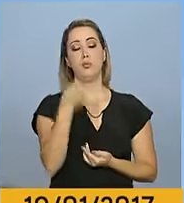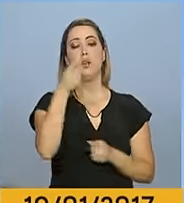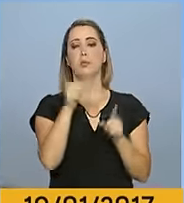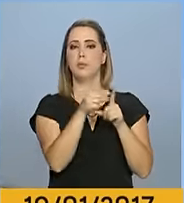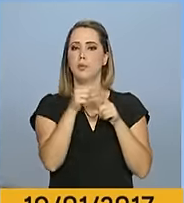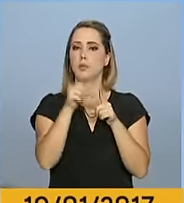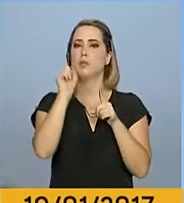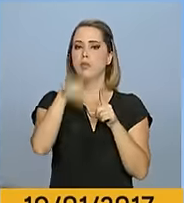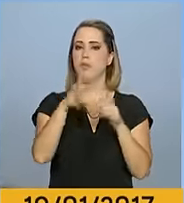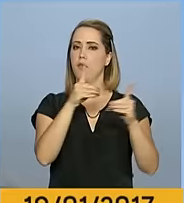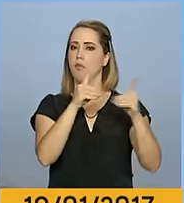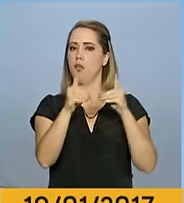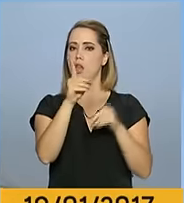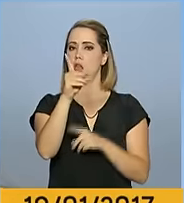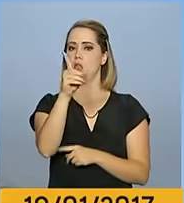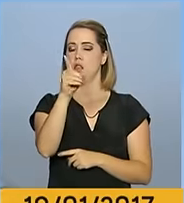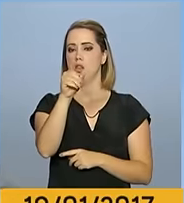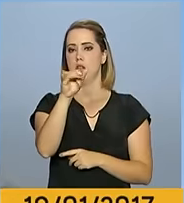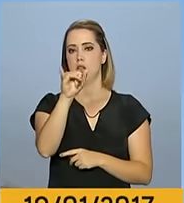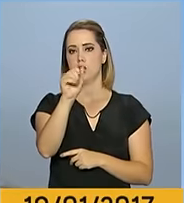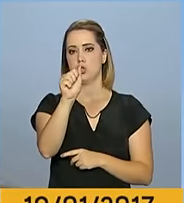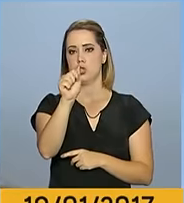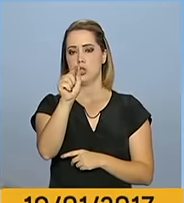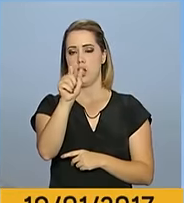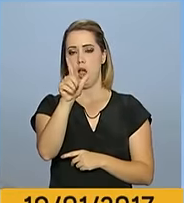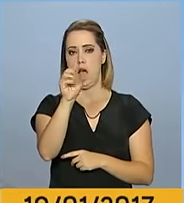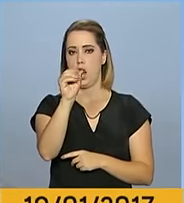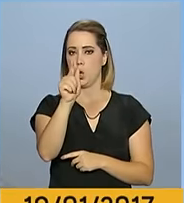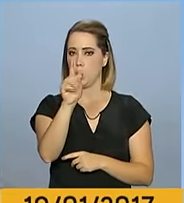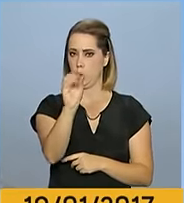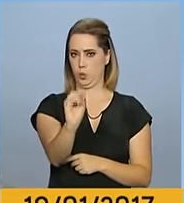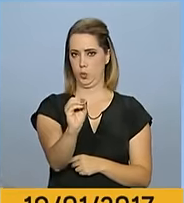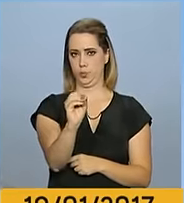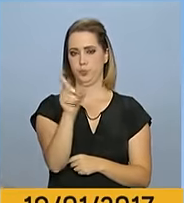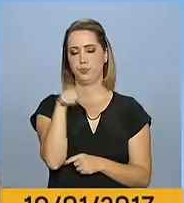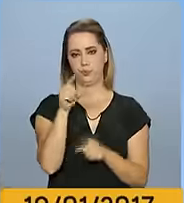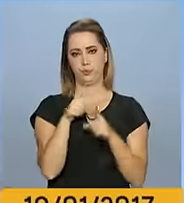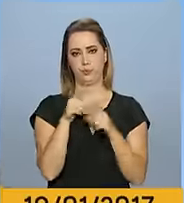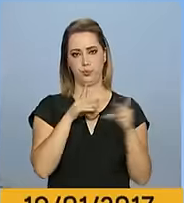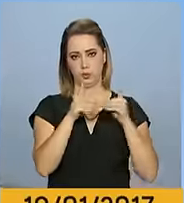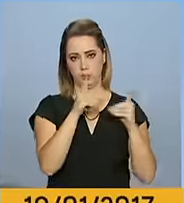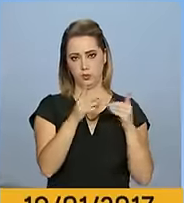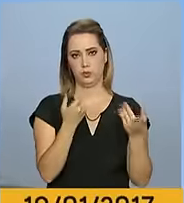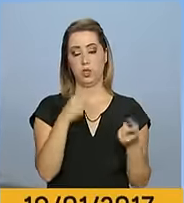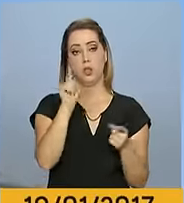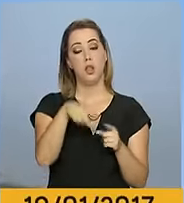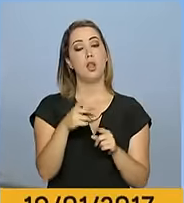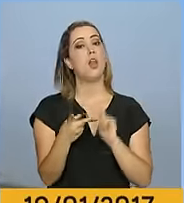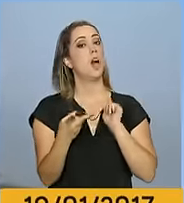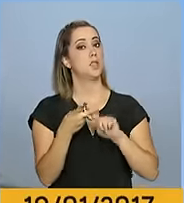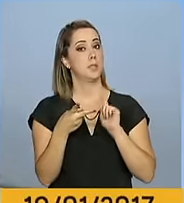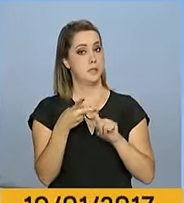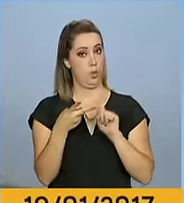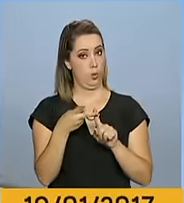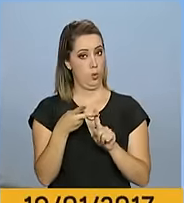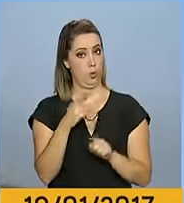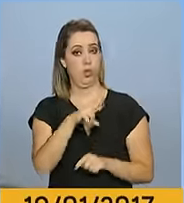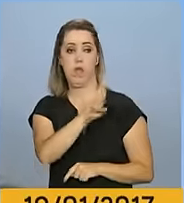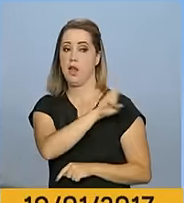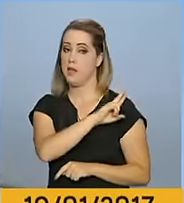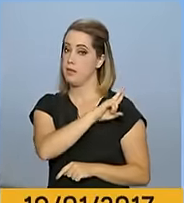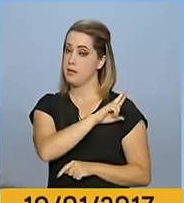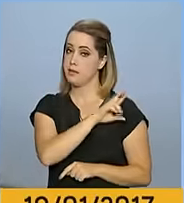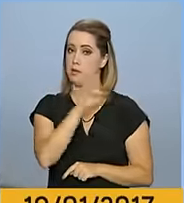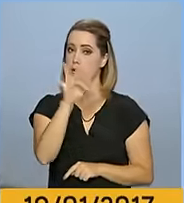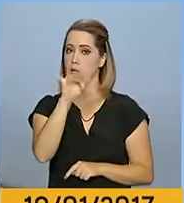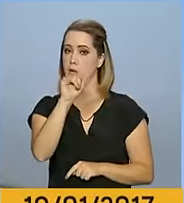foi exatamente o diálogo. A segunda palavra, o segundo conceito, foi a ideia da responsabilidade fiscal